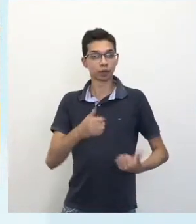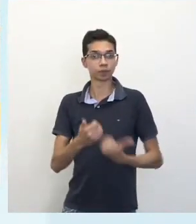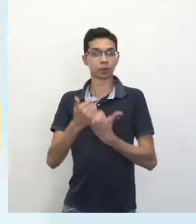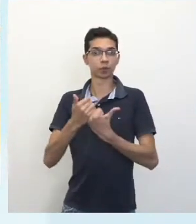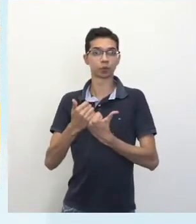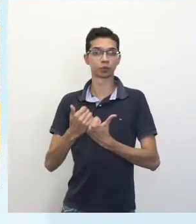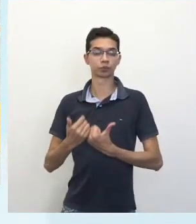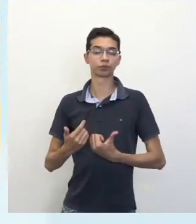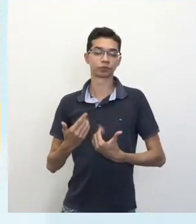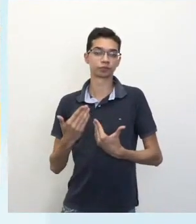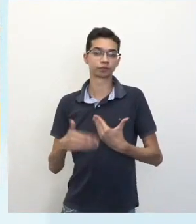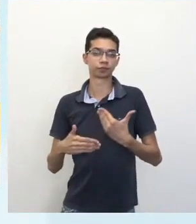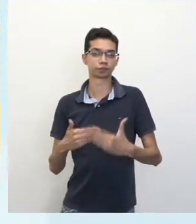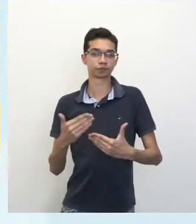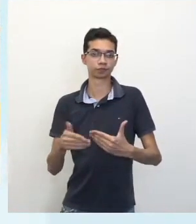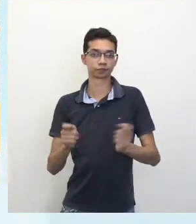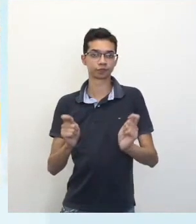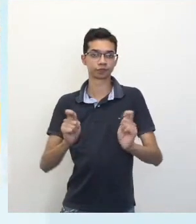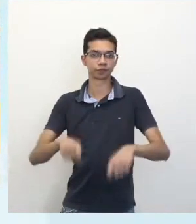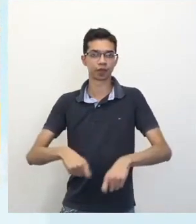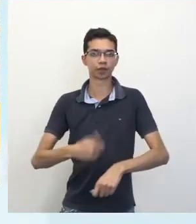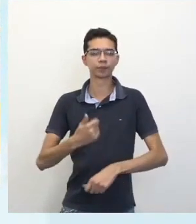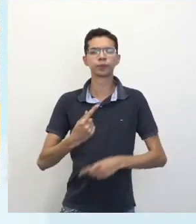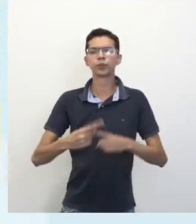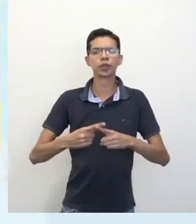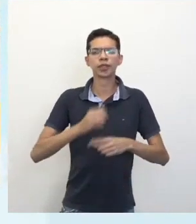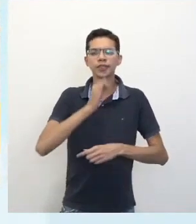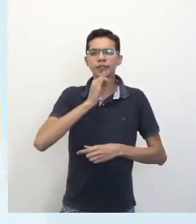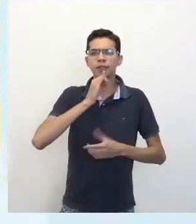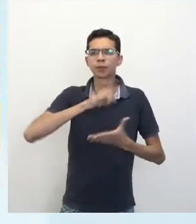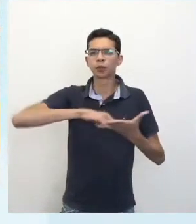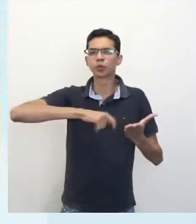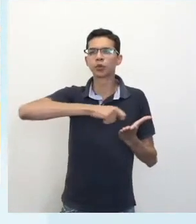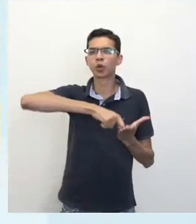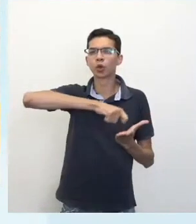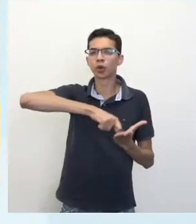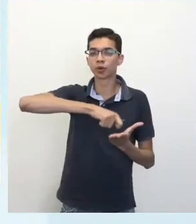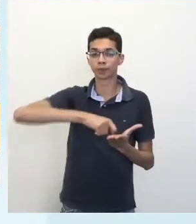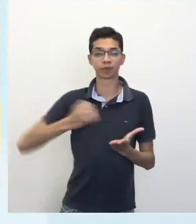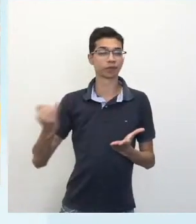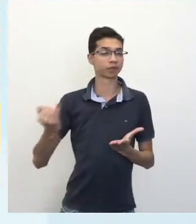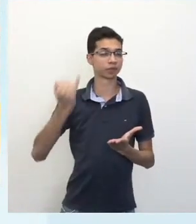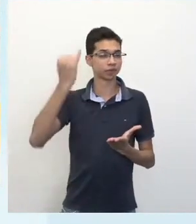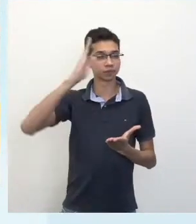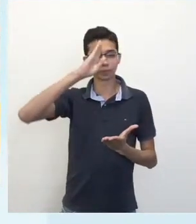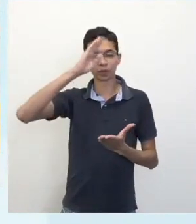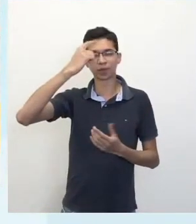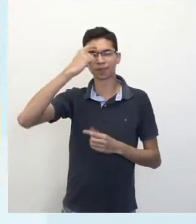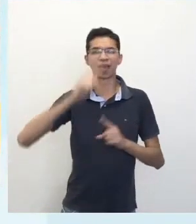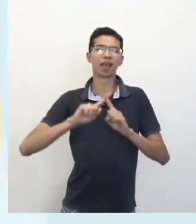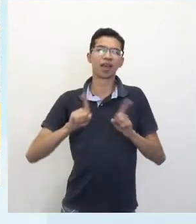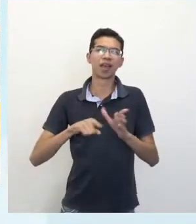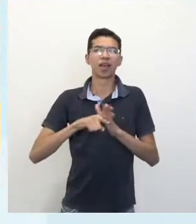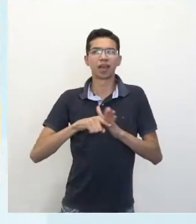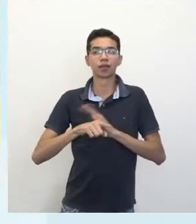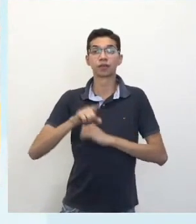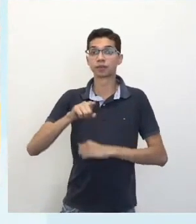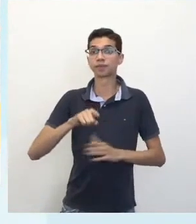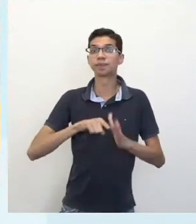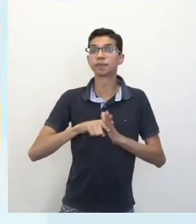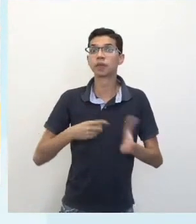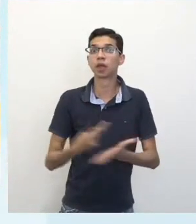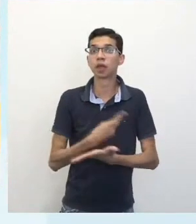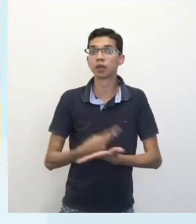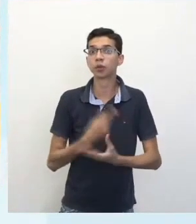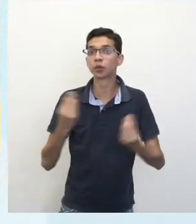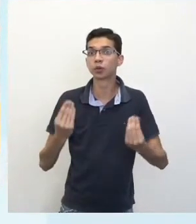suas ações posteriores. Porque essa questão documental também é muito importante. Você fala assim, mas a pesquisa... Gente, se você pesquisa errado,